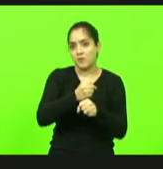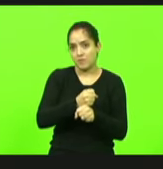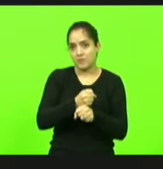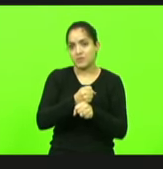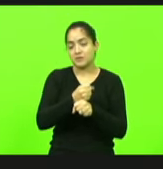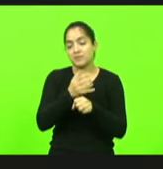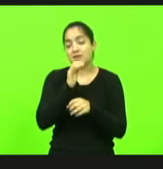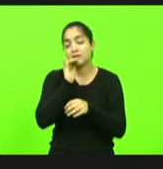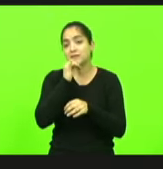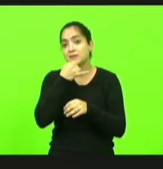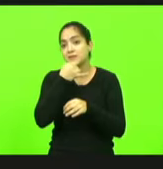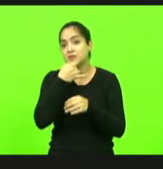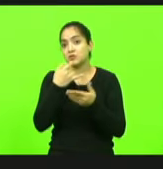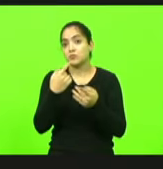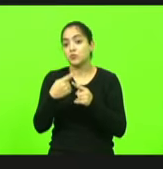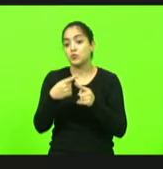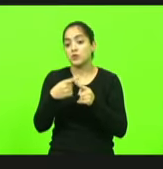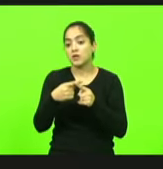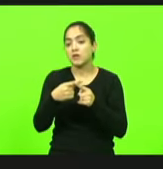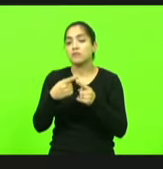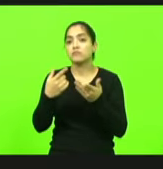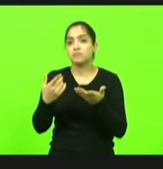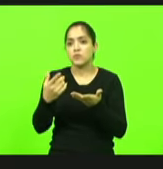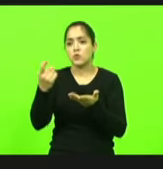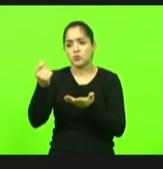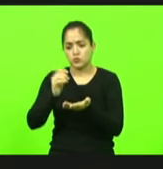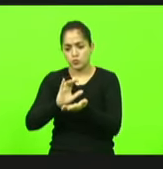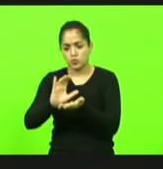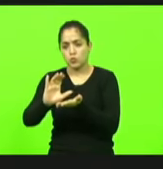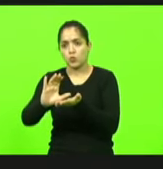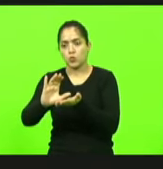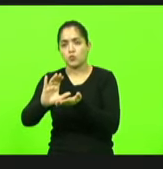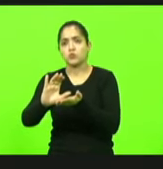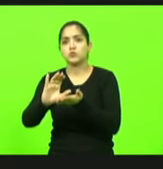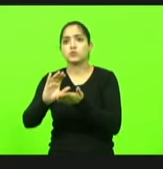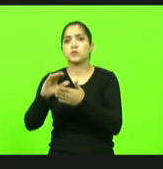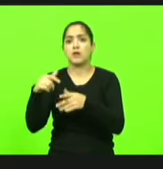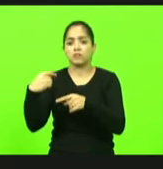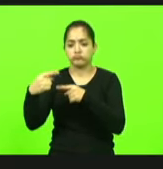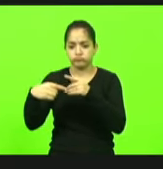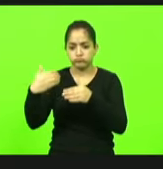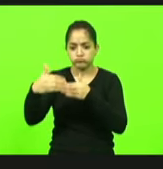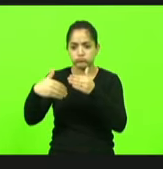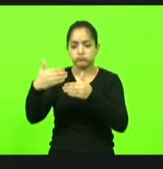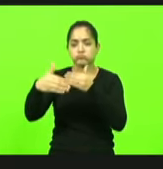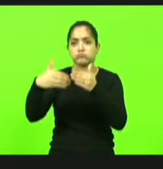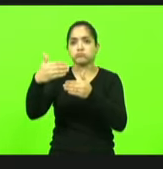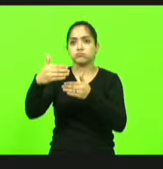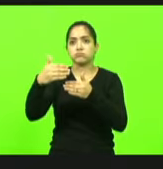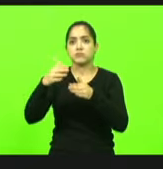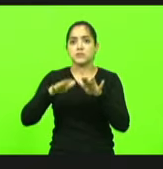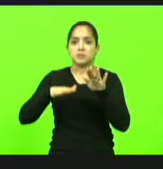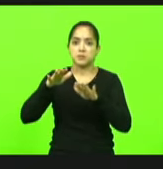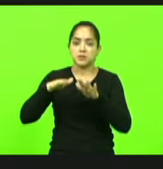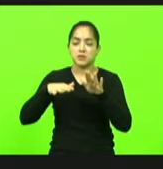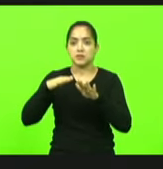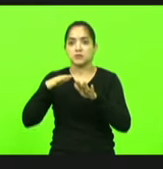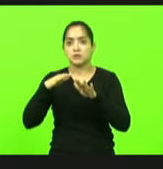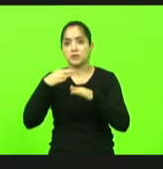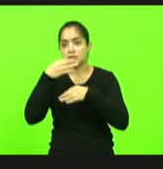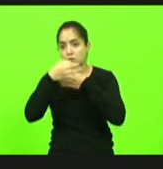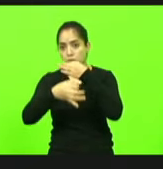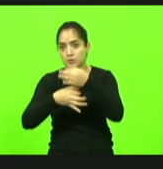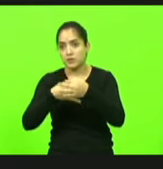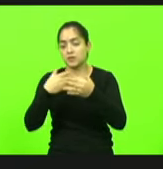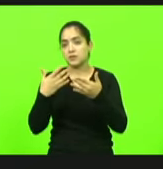triste, porque os recursos são finitos, sim. Acredito que, independente das opiniões divergentes aqui na nossa Assembleia